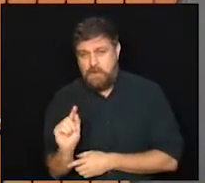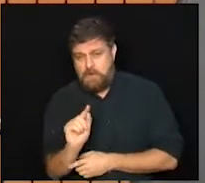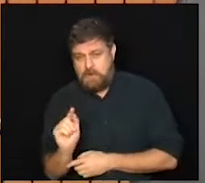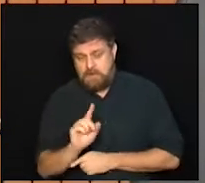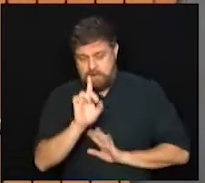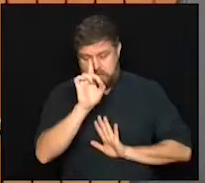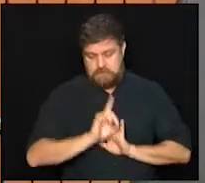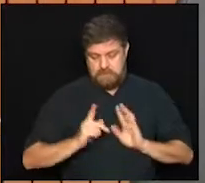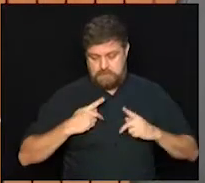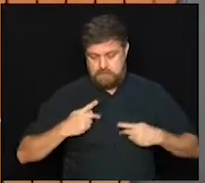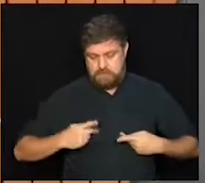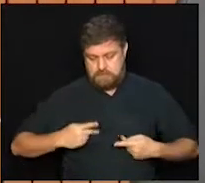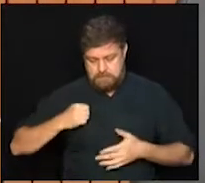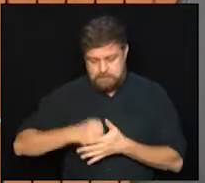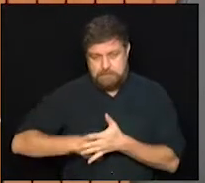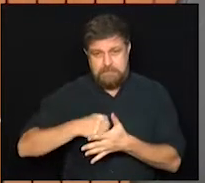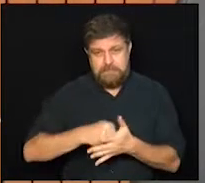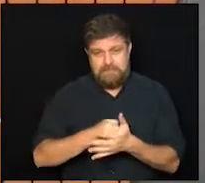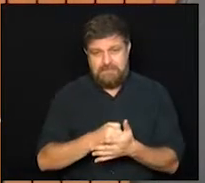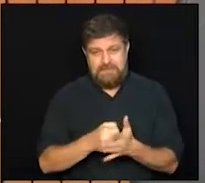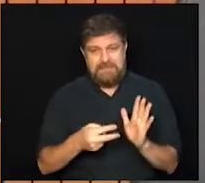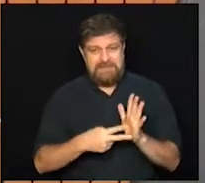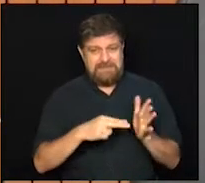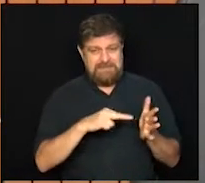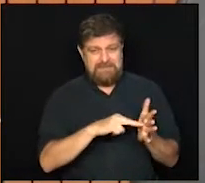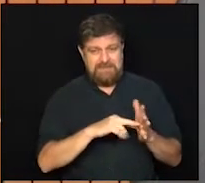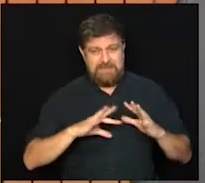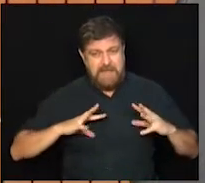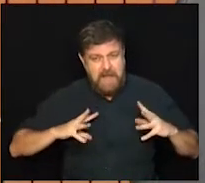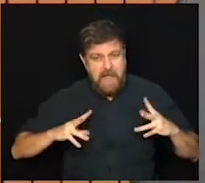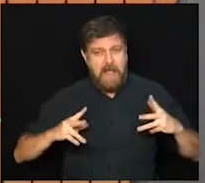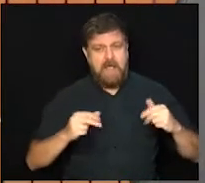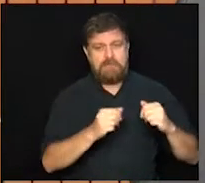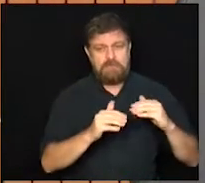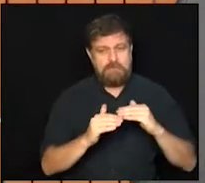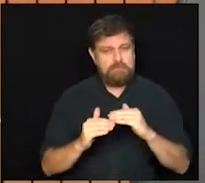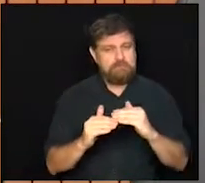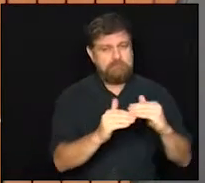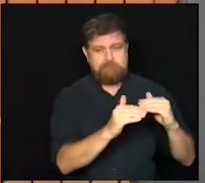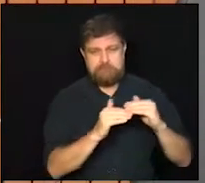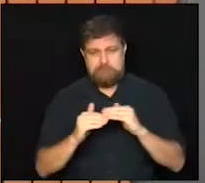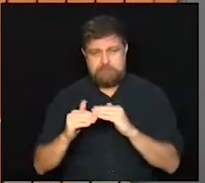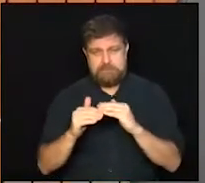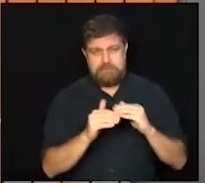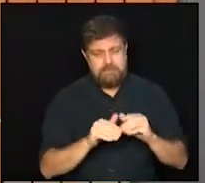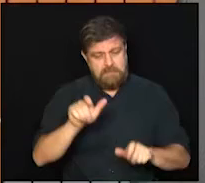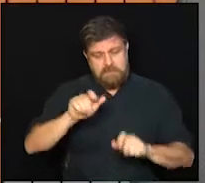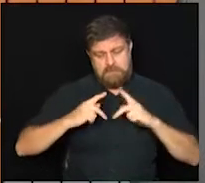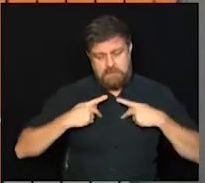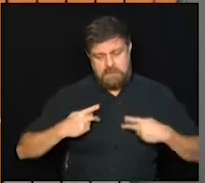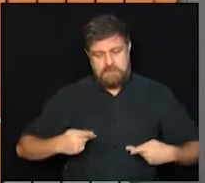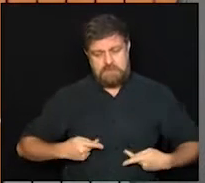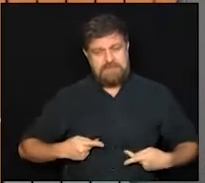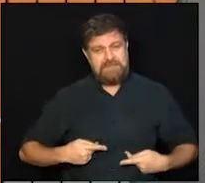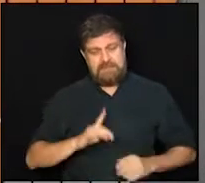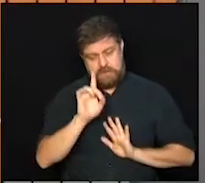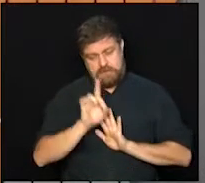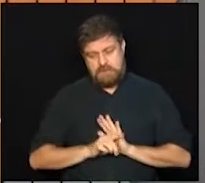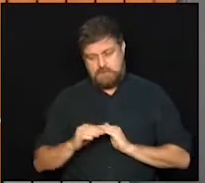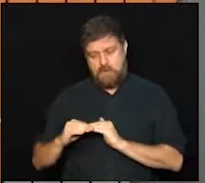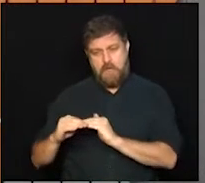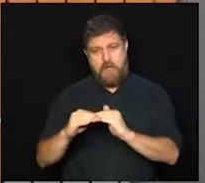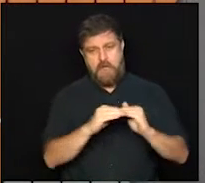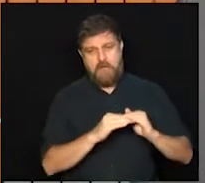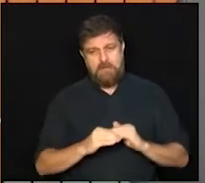direitos humanos é defender a todos, todas e todes. Todos os seres humanos têm o mesmo direito e